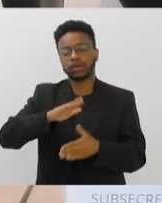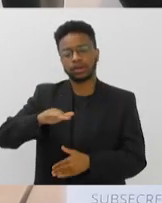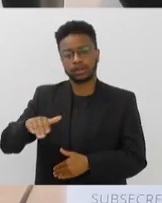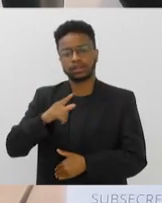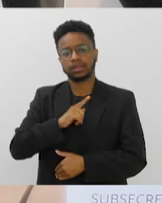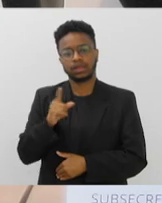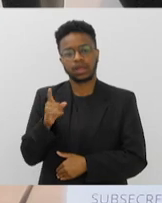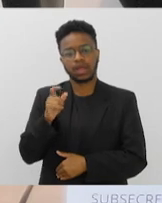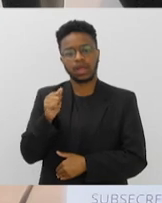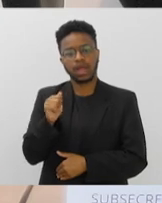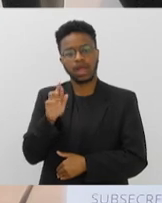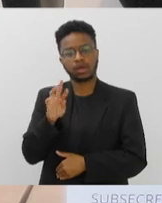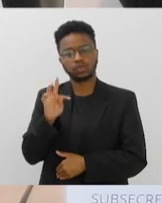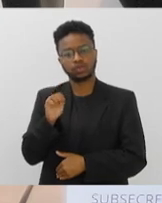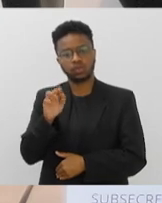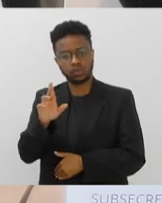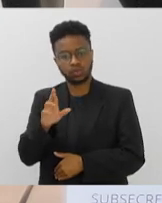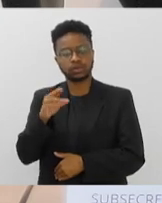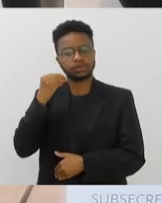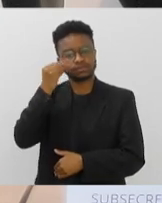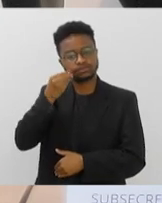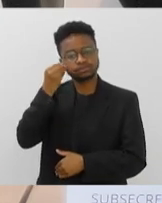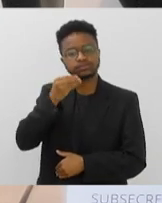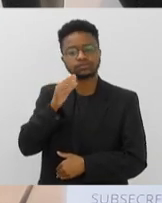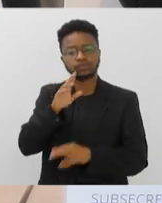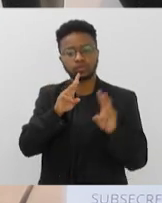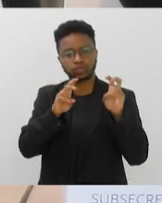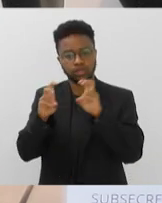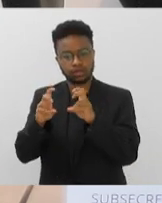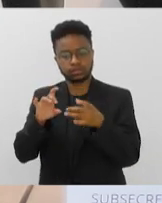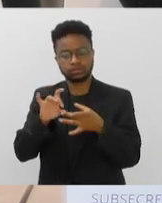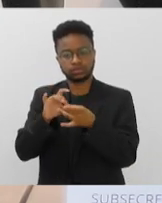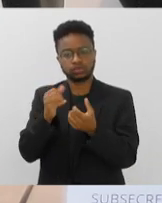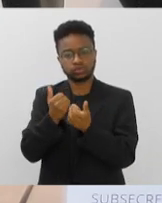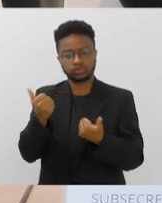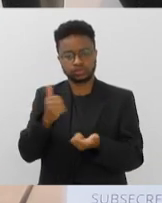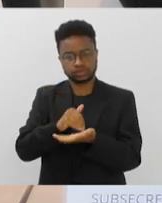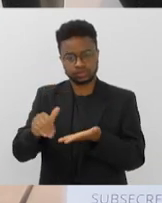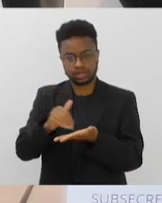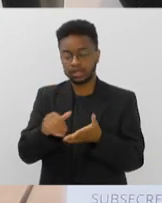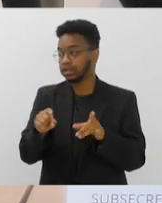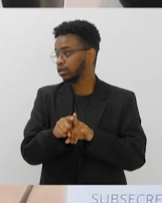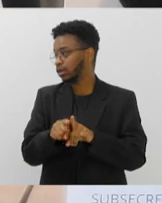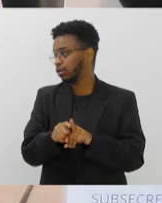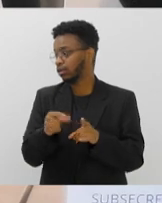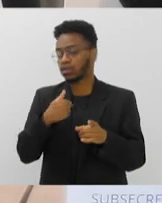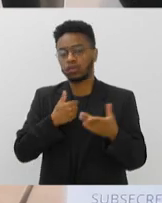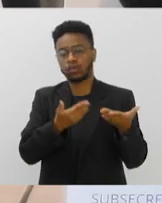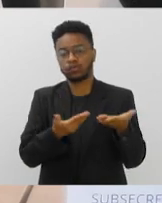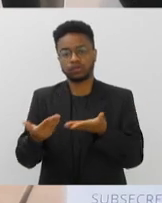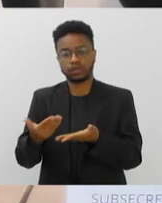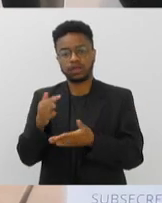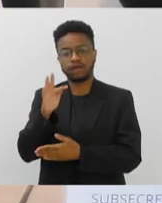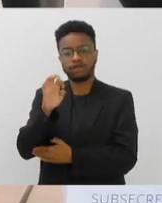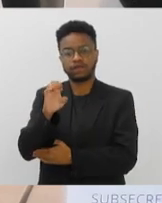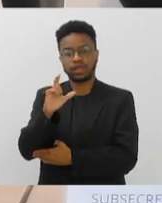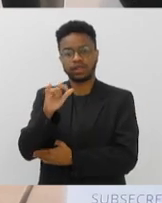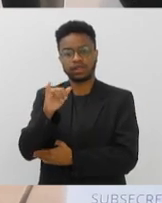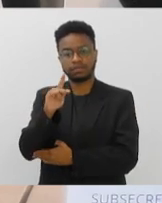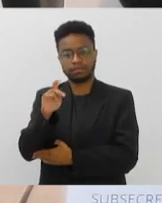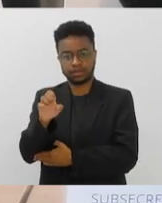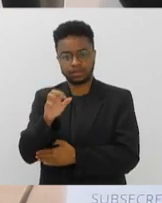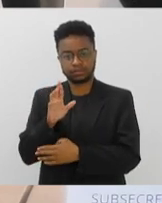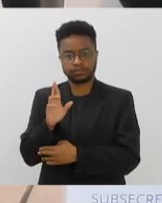que tem uma grande expertise no tema como subsecretário né também convidar o Dr Felipe Fernandes representante da